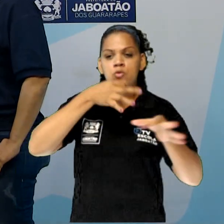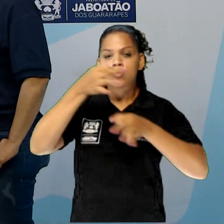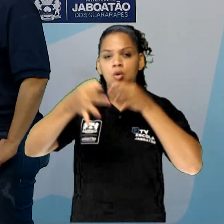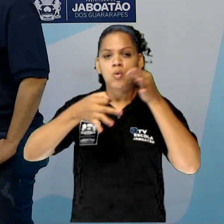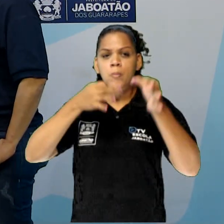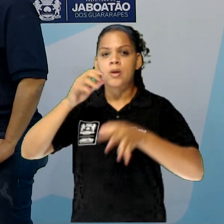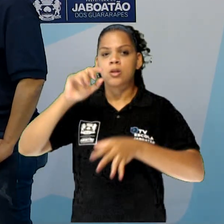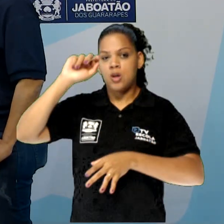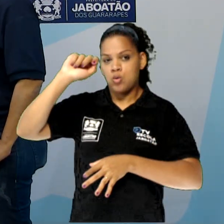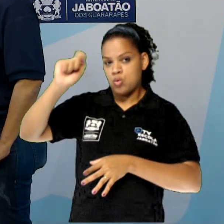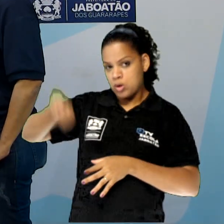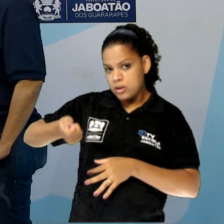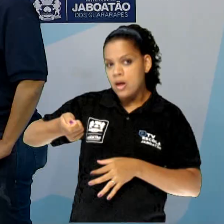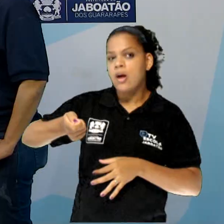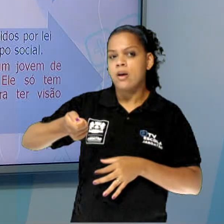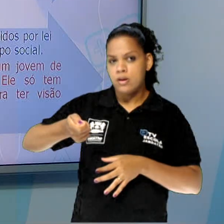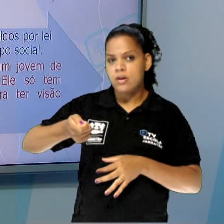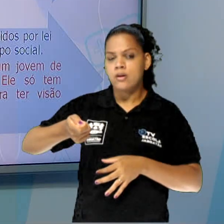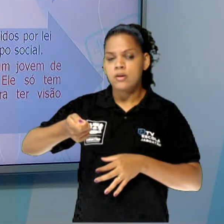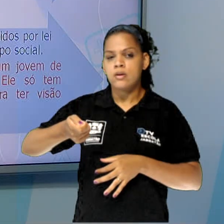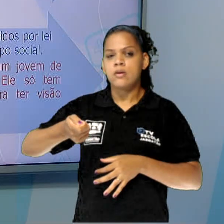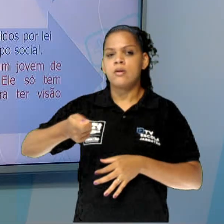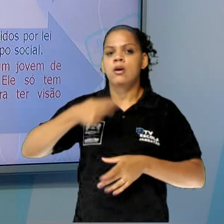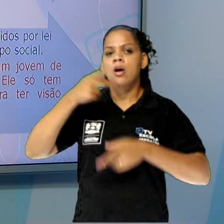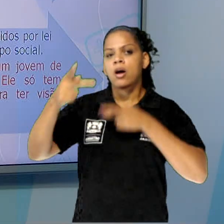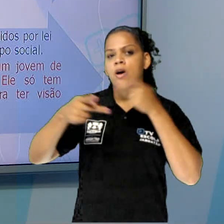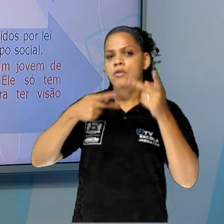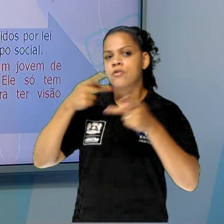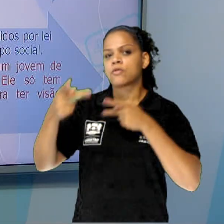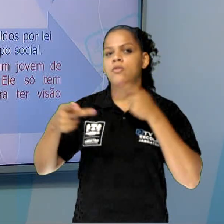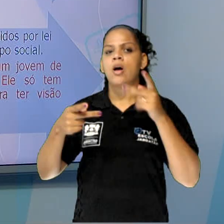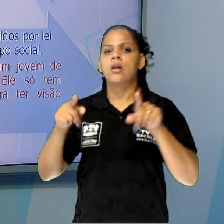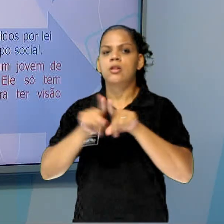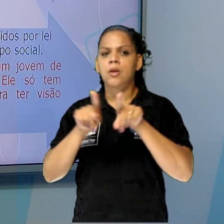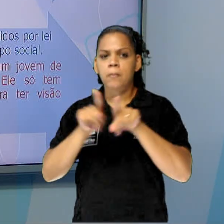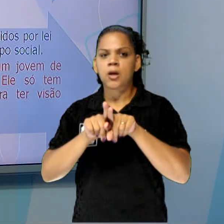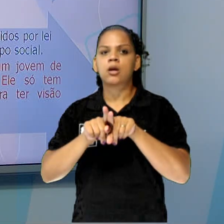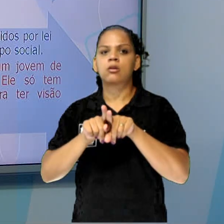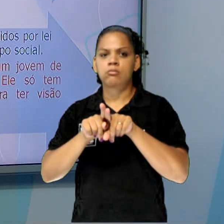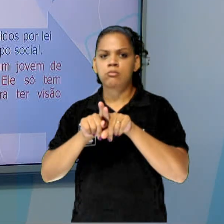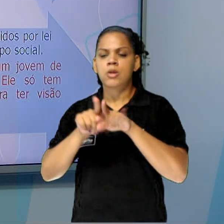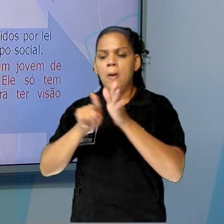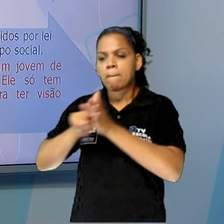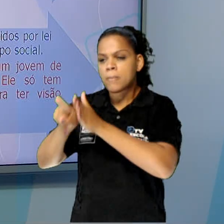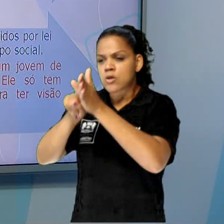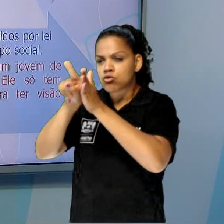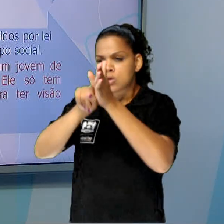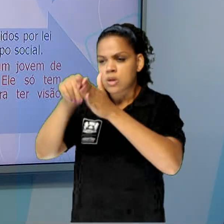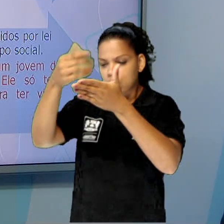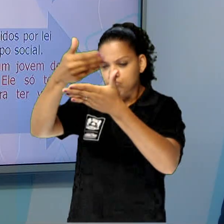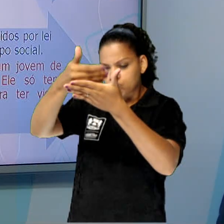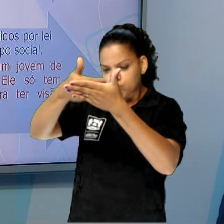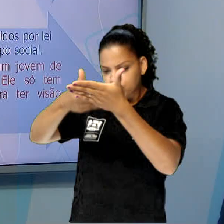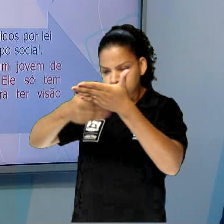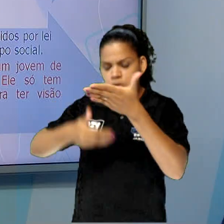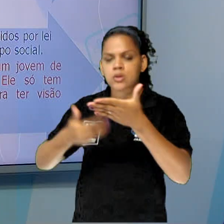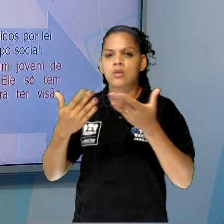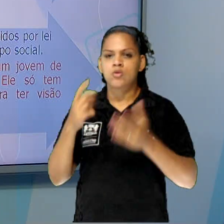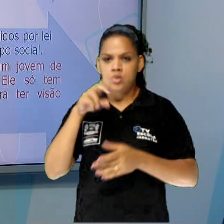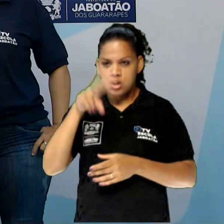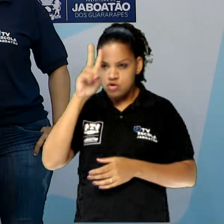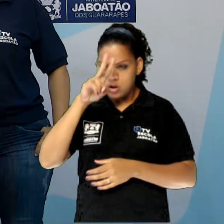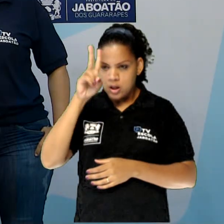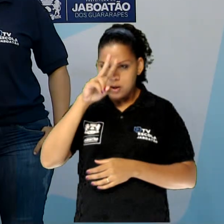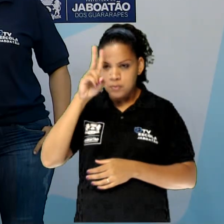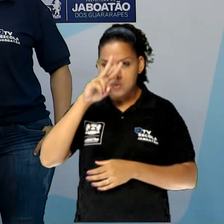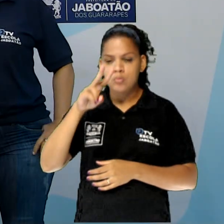citação da fala de algum especialista no assunto ou de dados de pesquisa. Lembra aquela questão do que é essencial e supérfluo, que